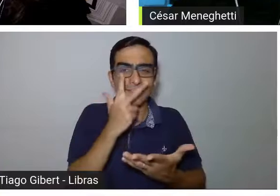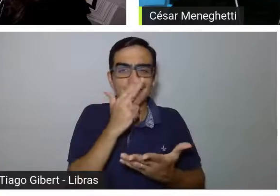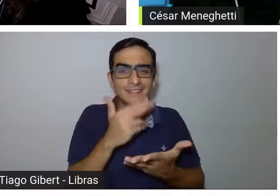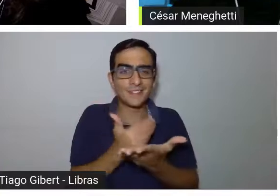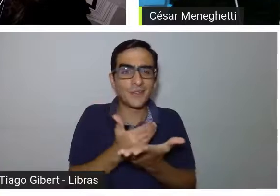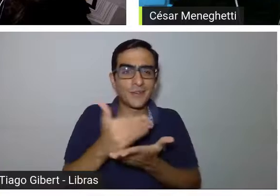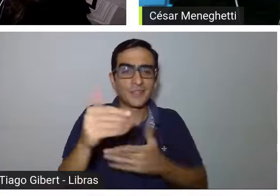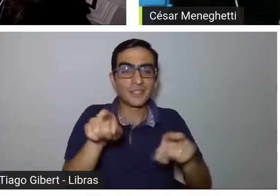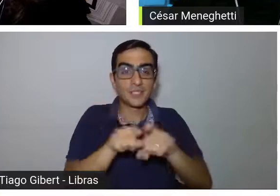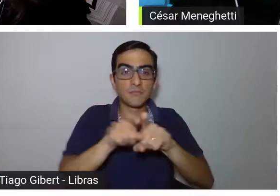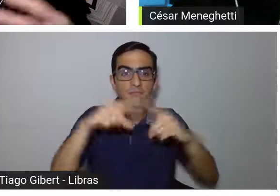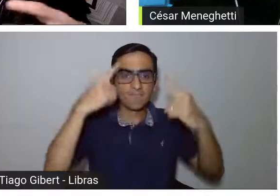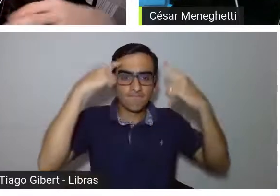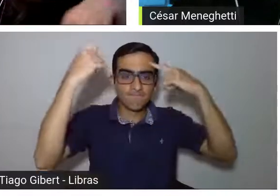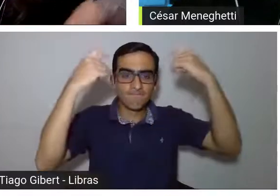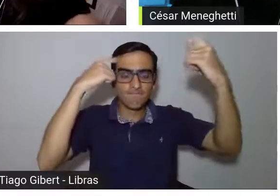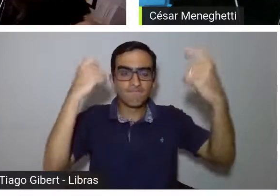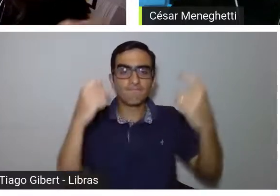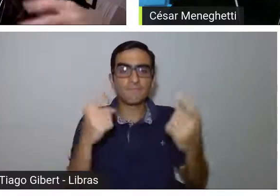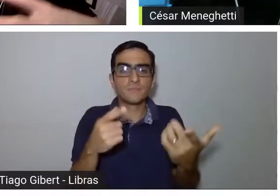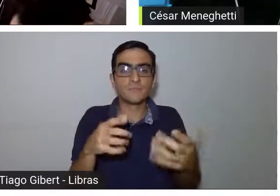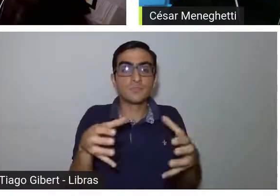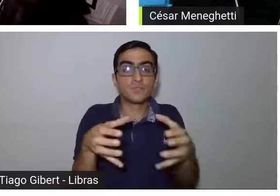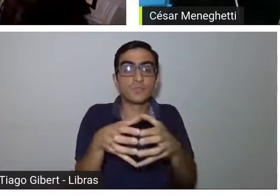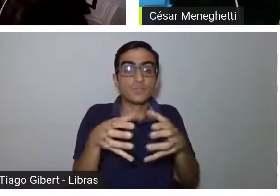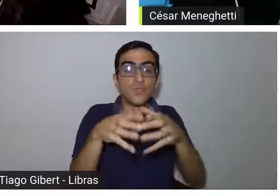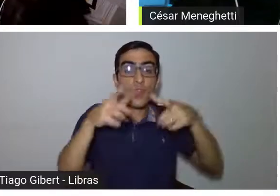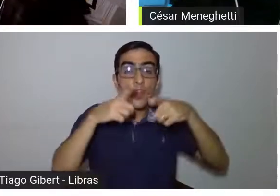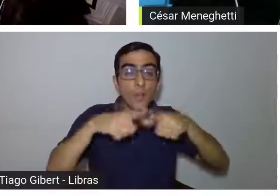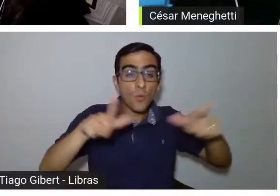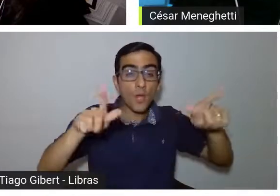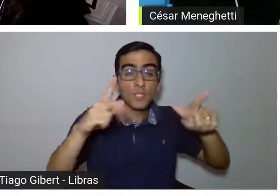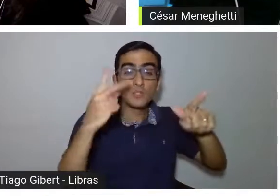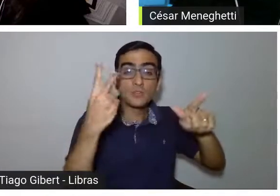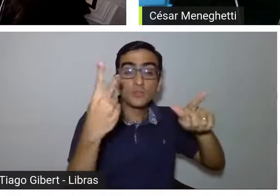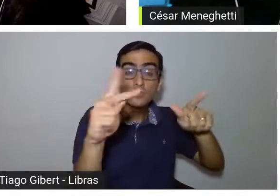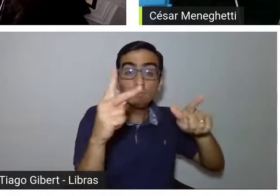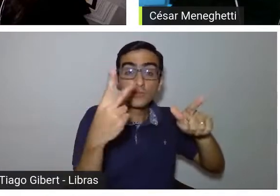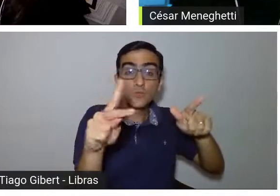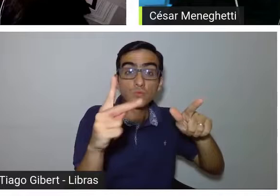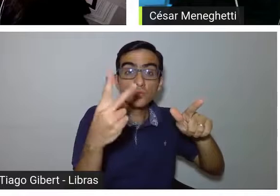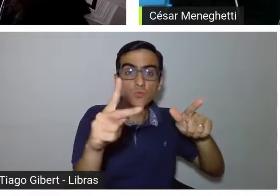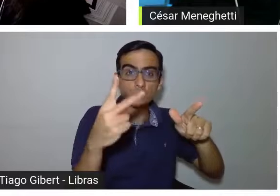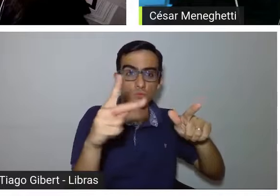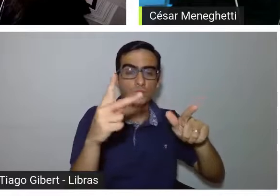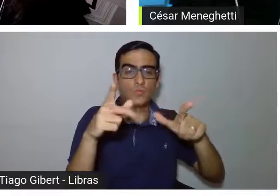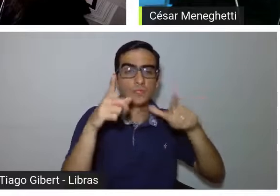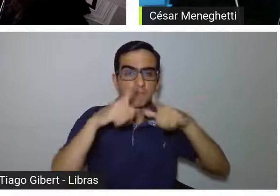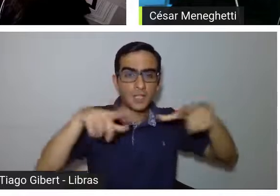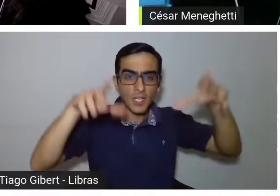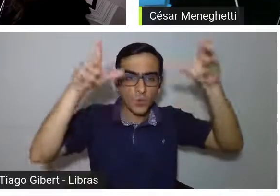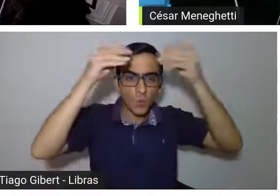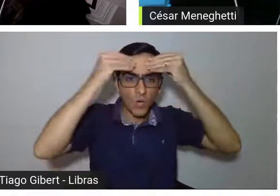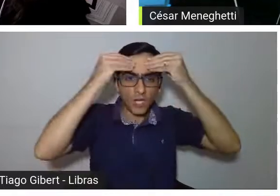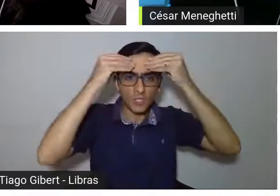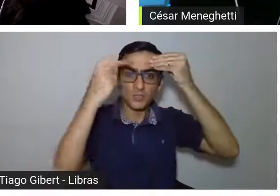seu processo criativo e a sua linguagem, assim, quando você descobriu também a sua linguagem.